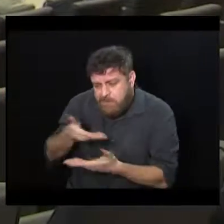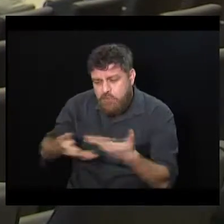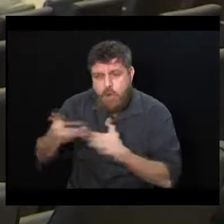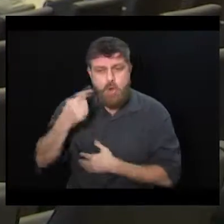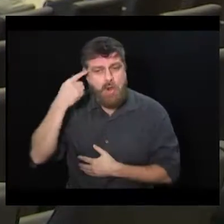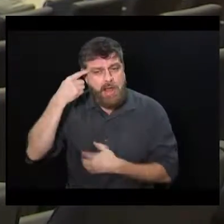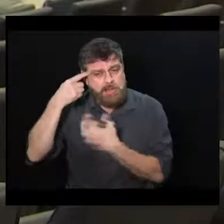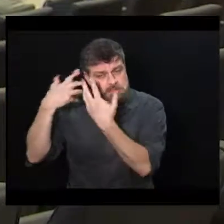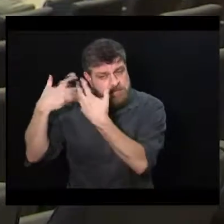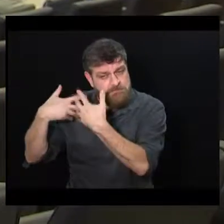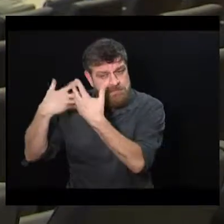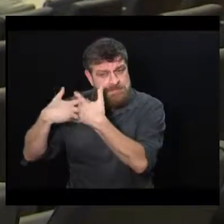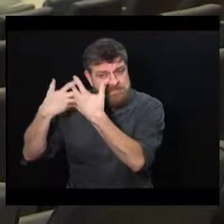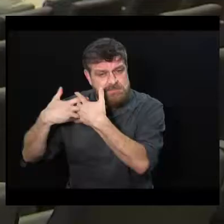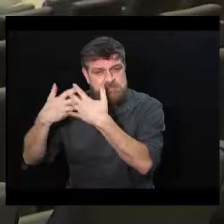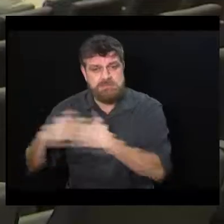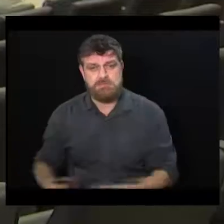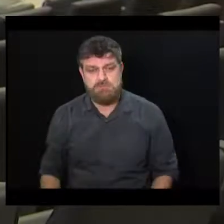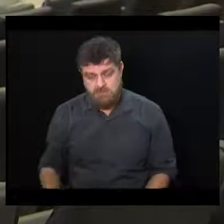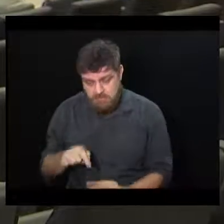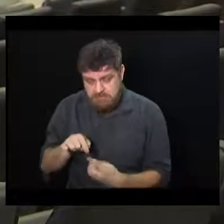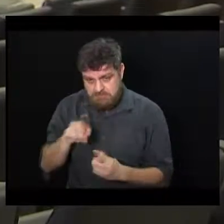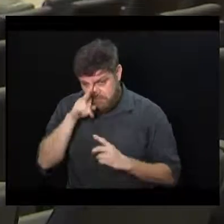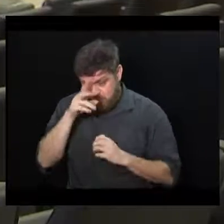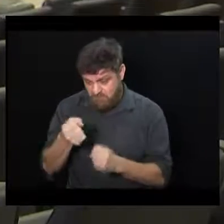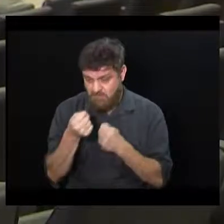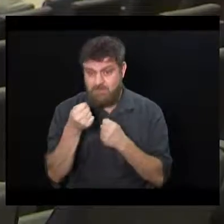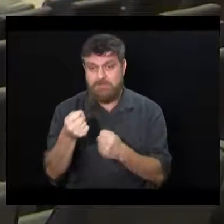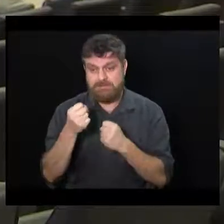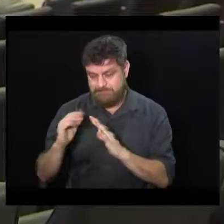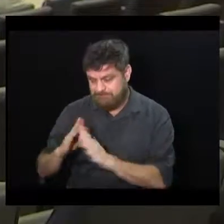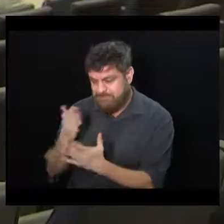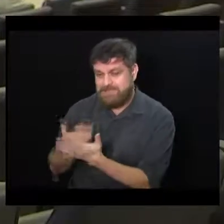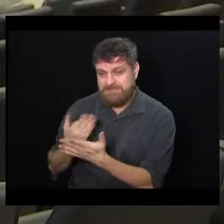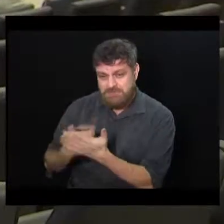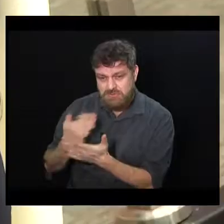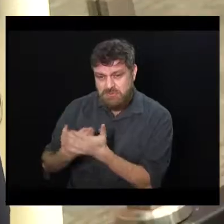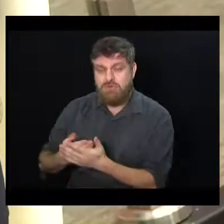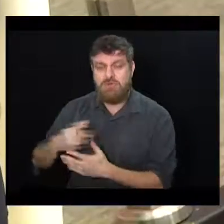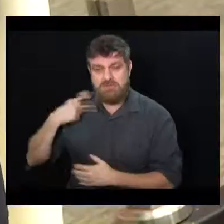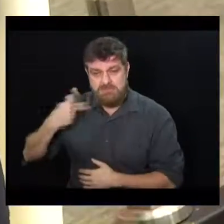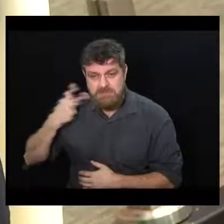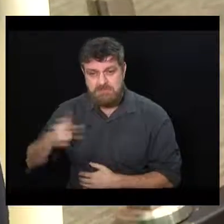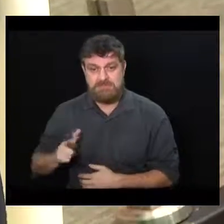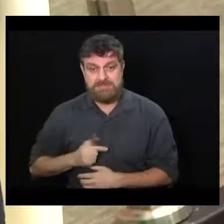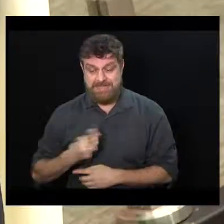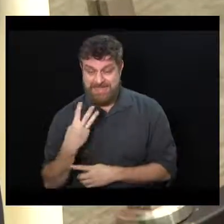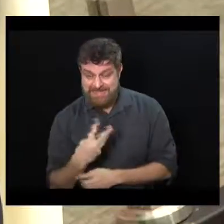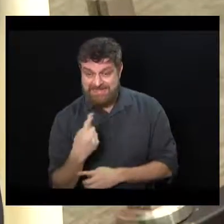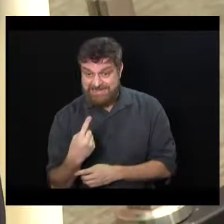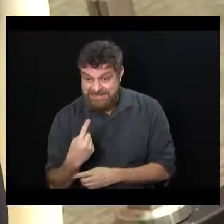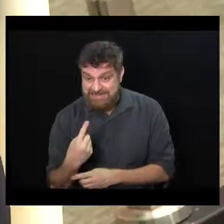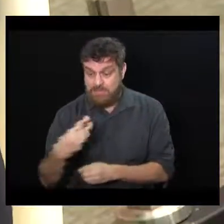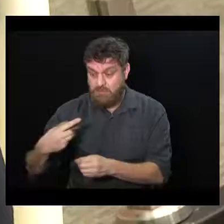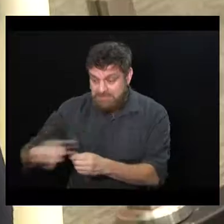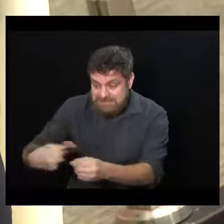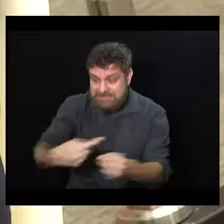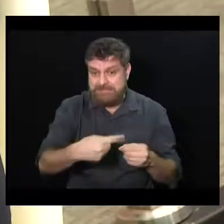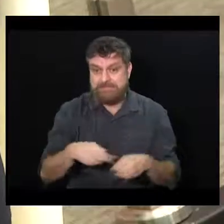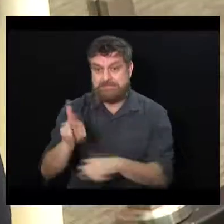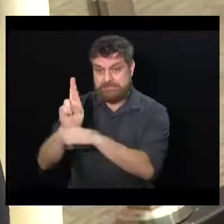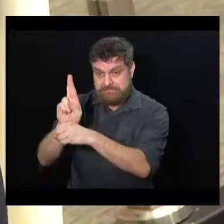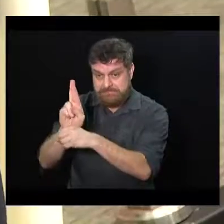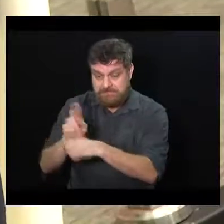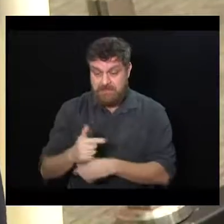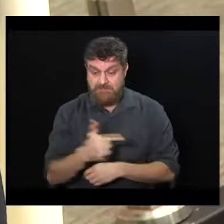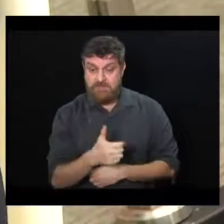reflexão, né, de fortalecimento das escolas do Legislativo. 31 municípios nós temos representados,